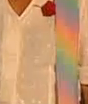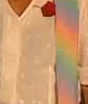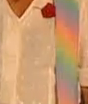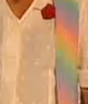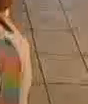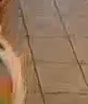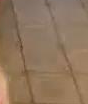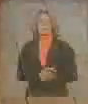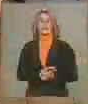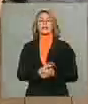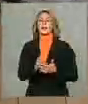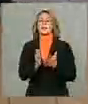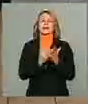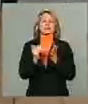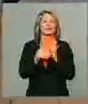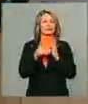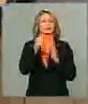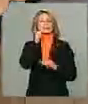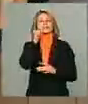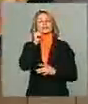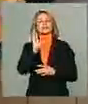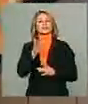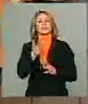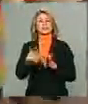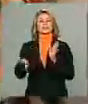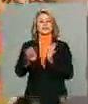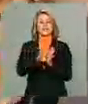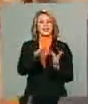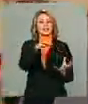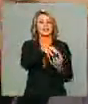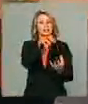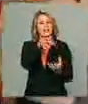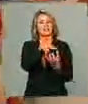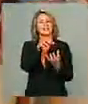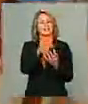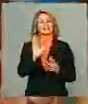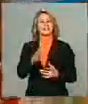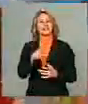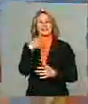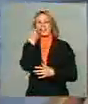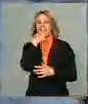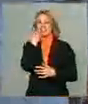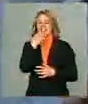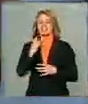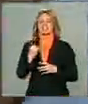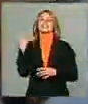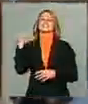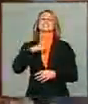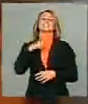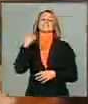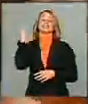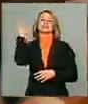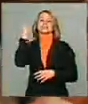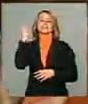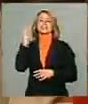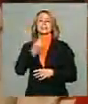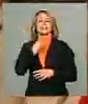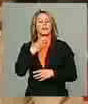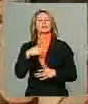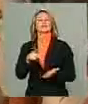seus para estas mulheres que já atingiram a terceira idade cantar tem um valor terapêutico